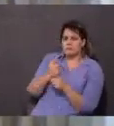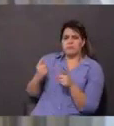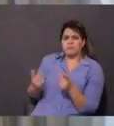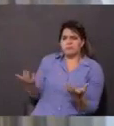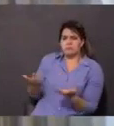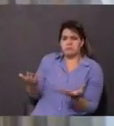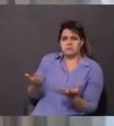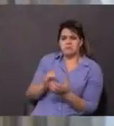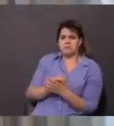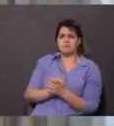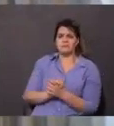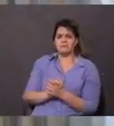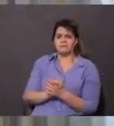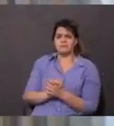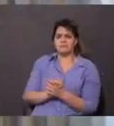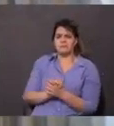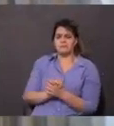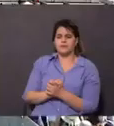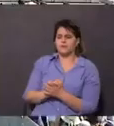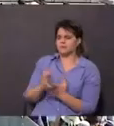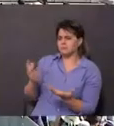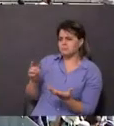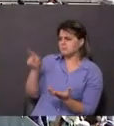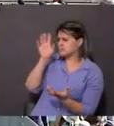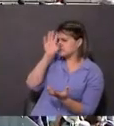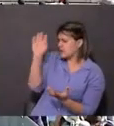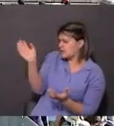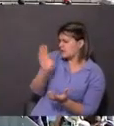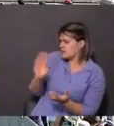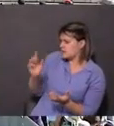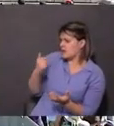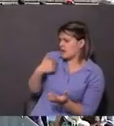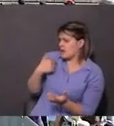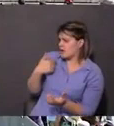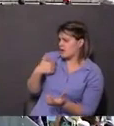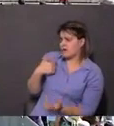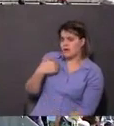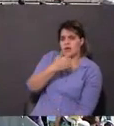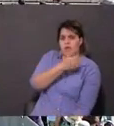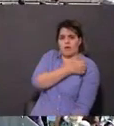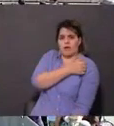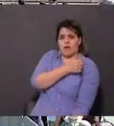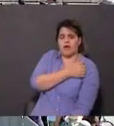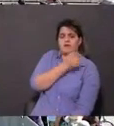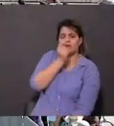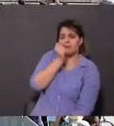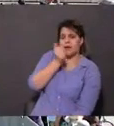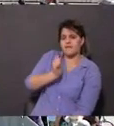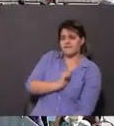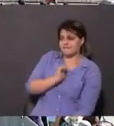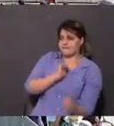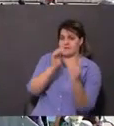procuravais? Não sabíeis que eu devia estar na casa de meu pai?